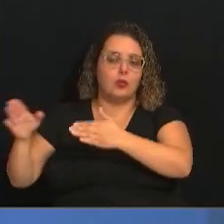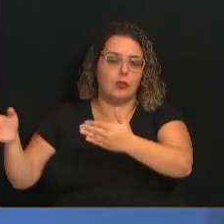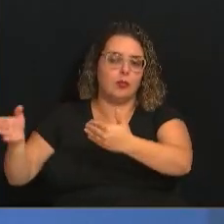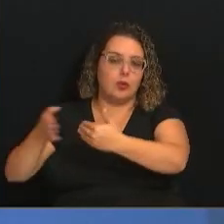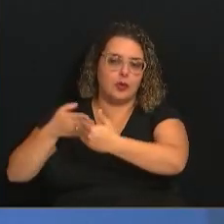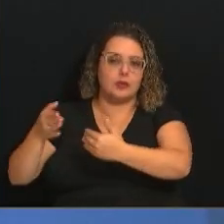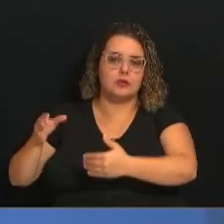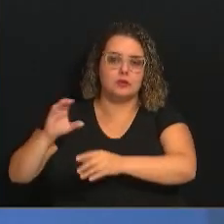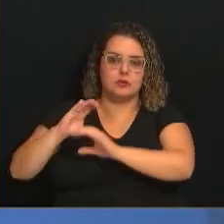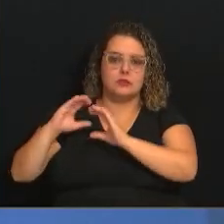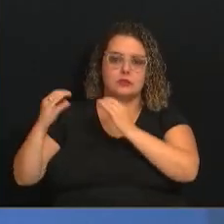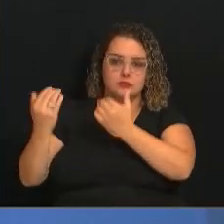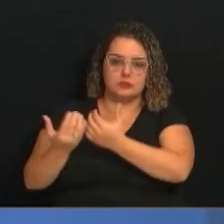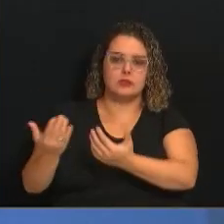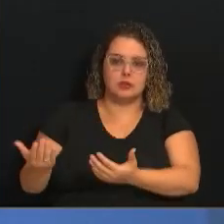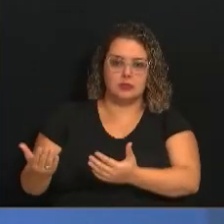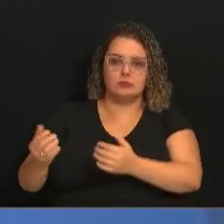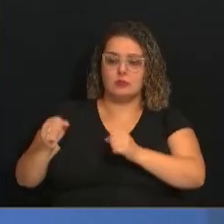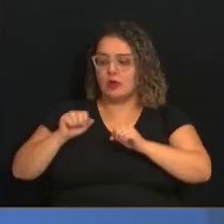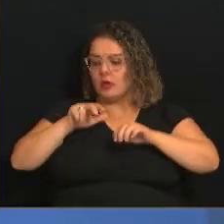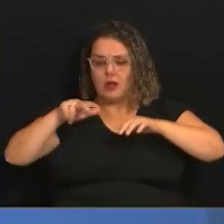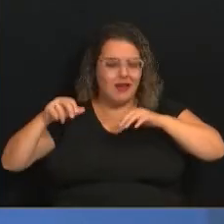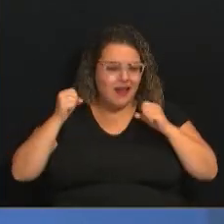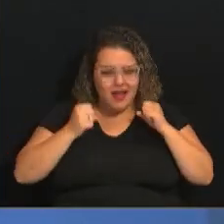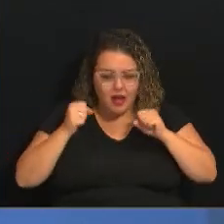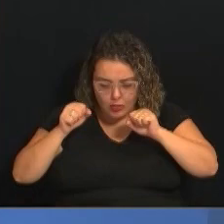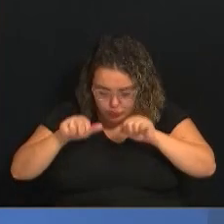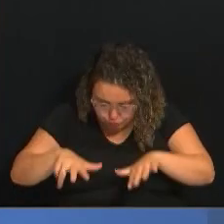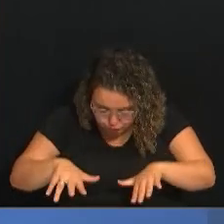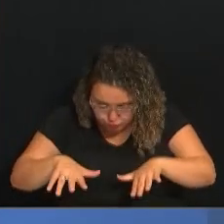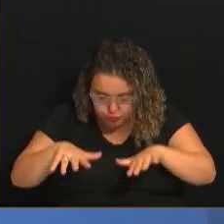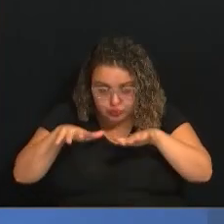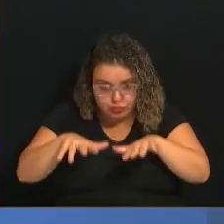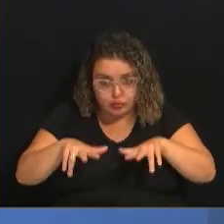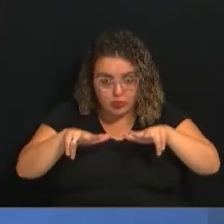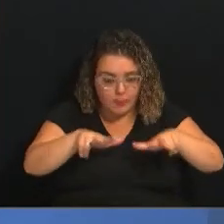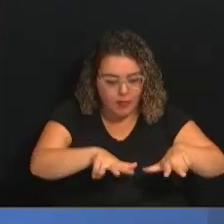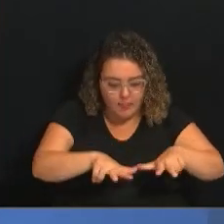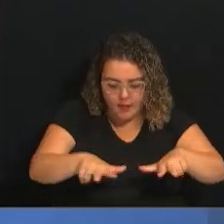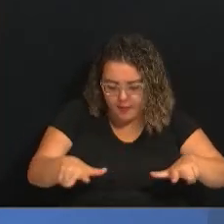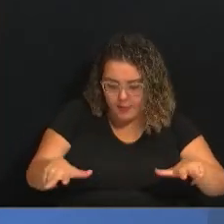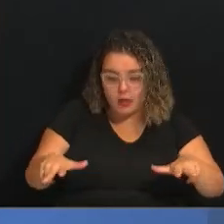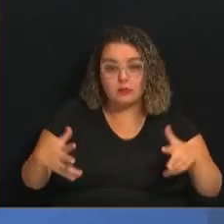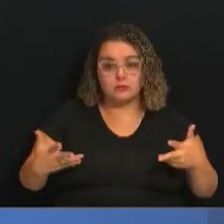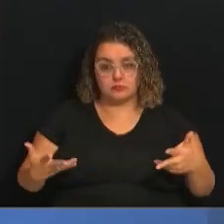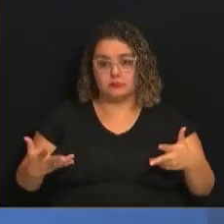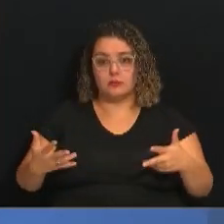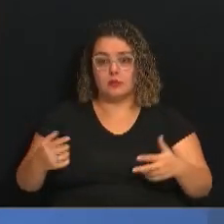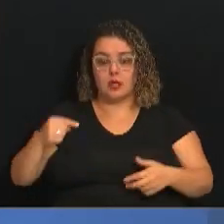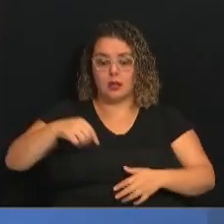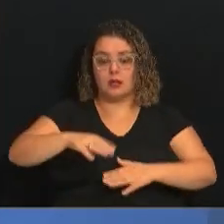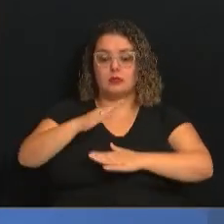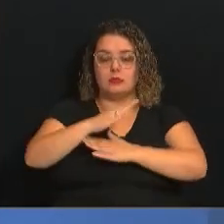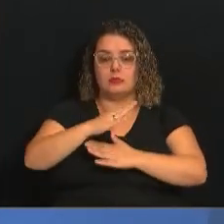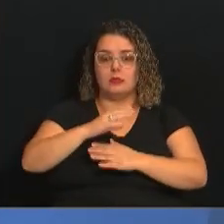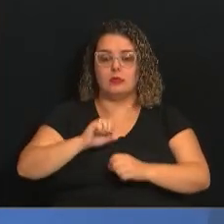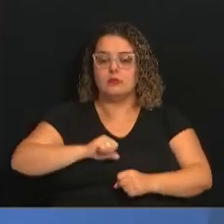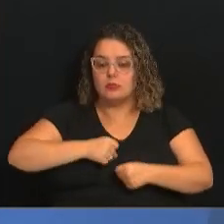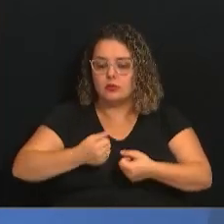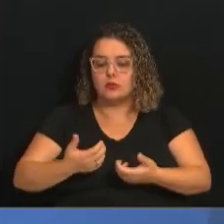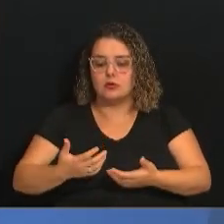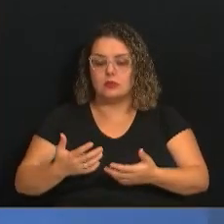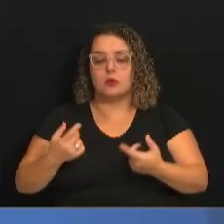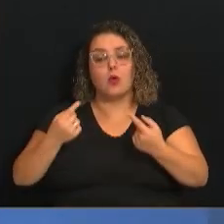se jogaram no chão e não foram atingidos. Aqui na Câmara, vários parlamentares protestaram contra o ocorrido